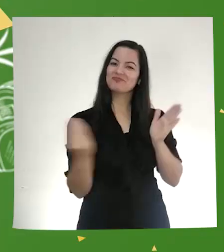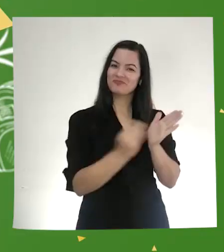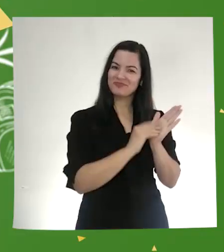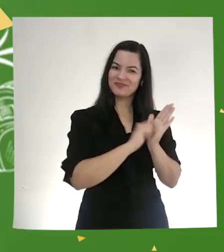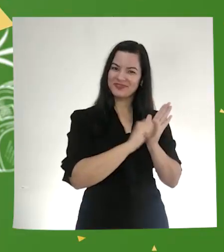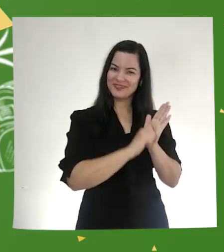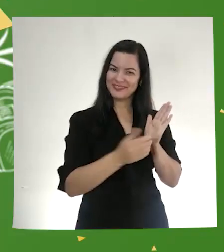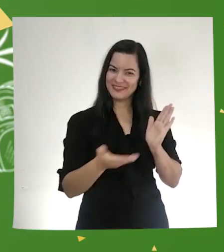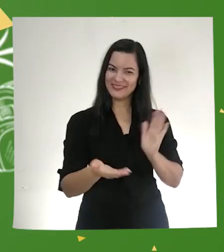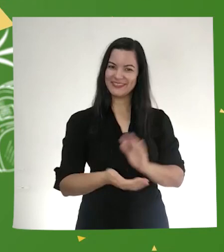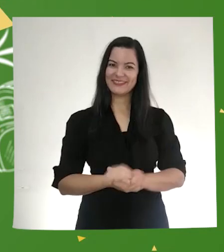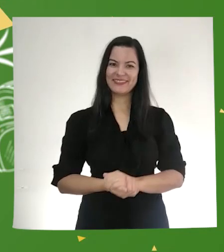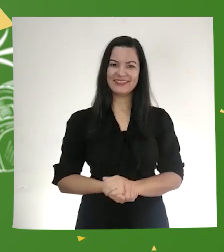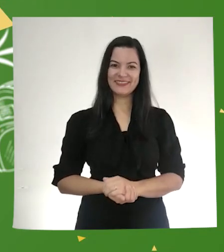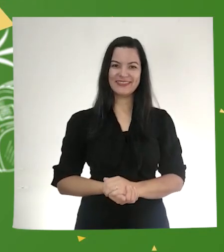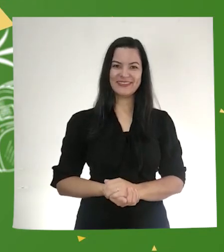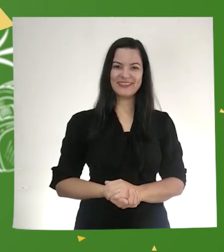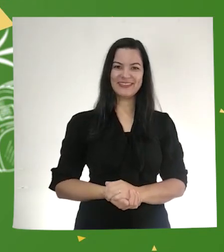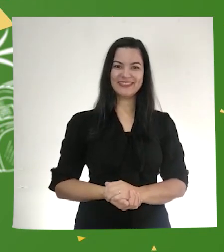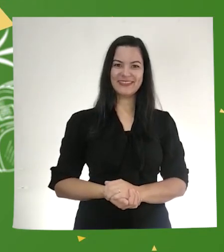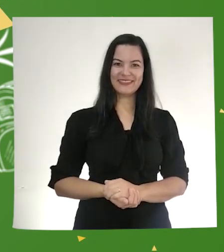aí.